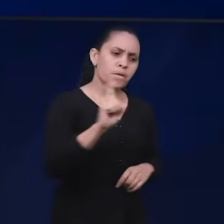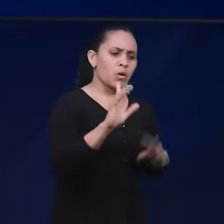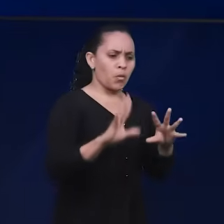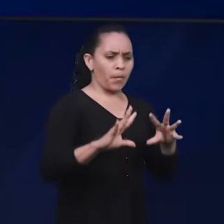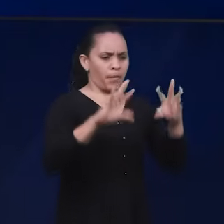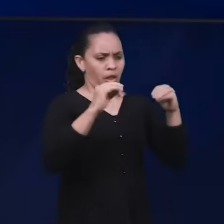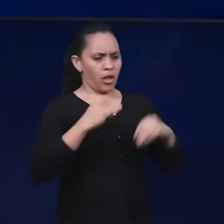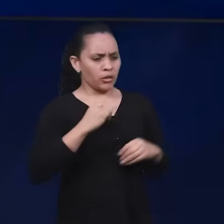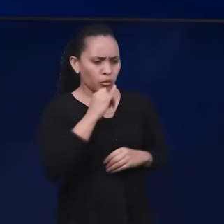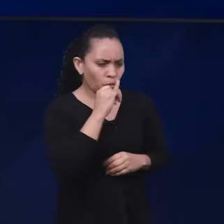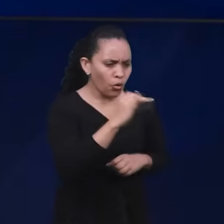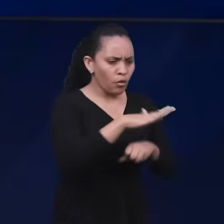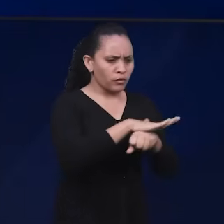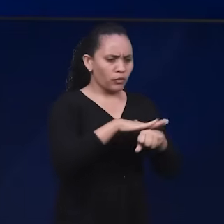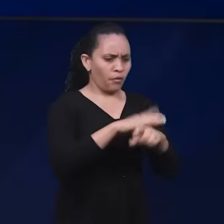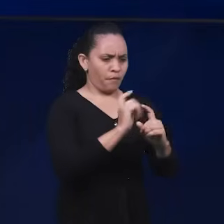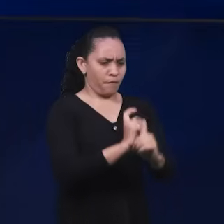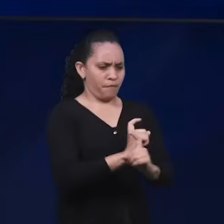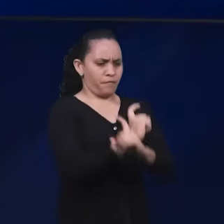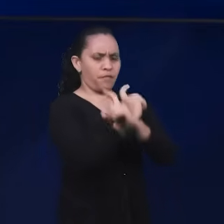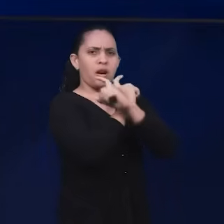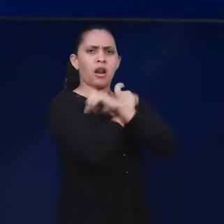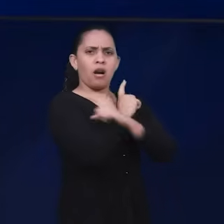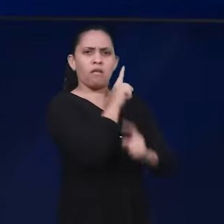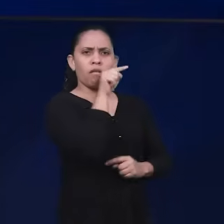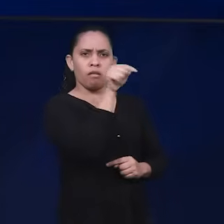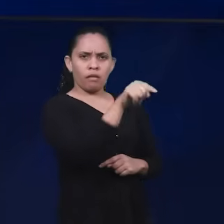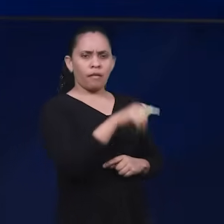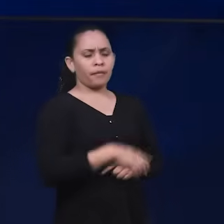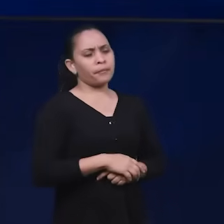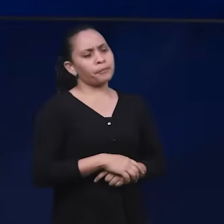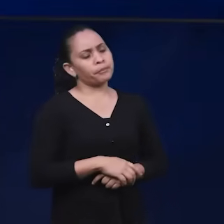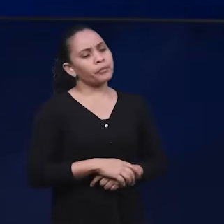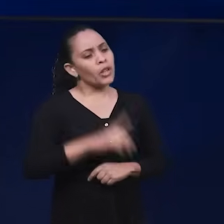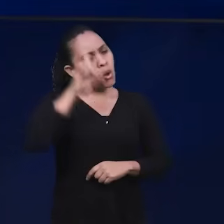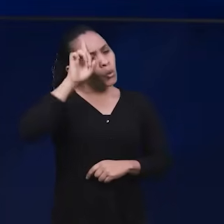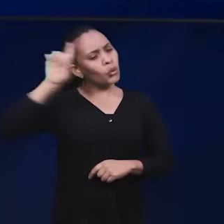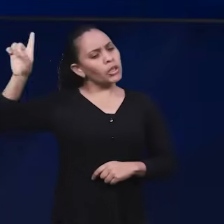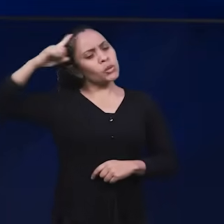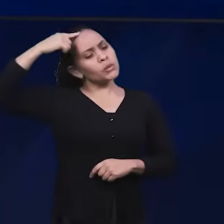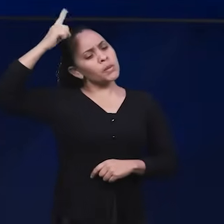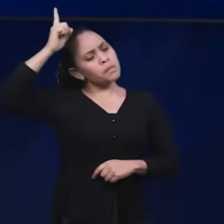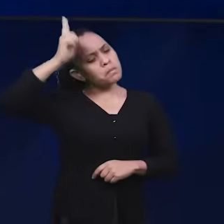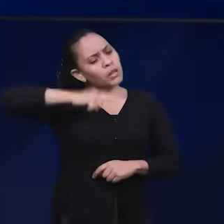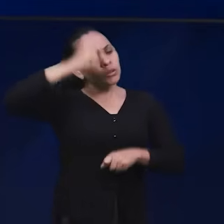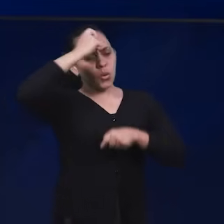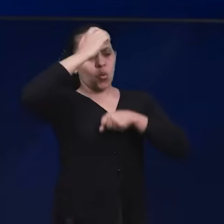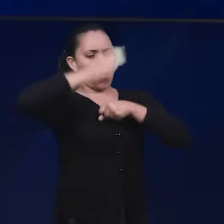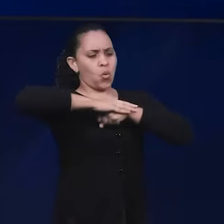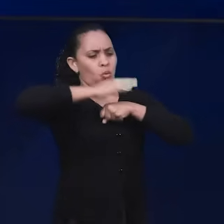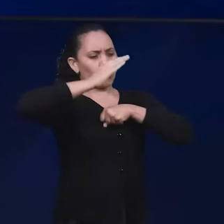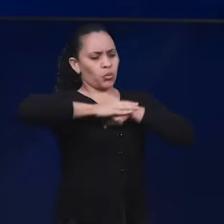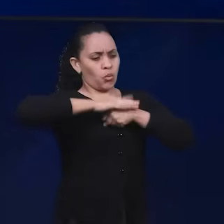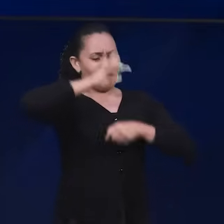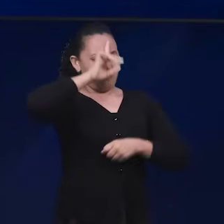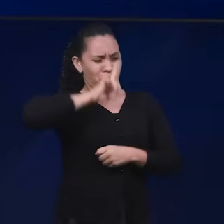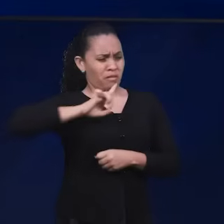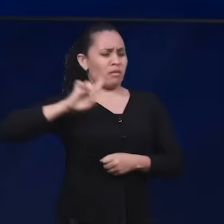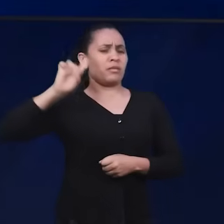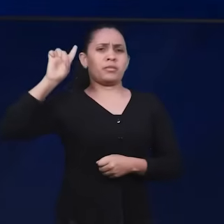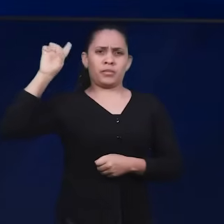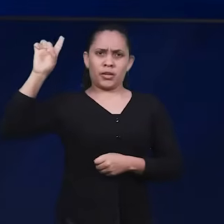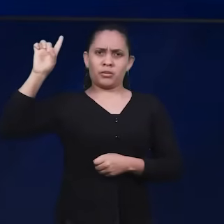palácio, teve audiência com o Faraó e na corte ele disse: o Deus que me enviou é o Eu Sou, o